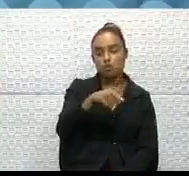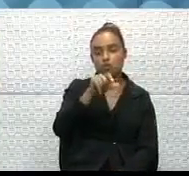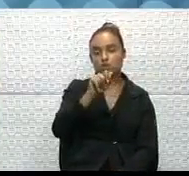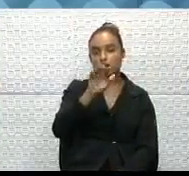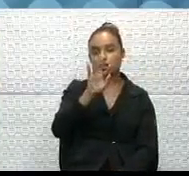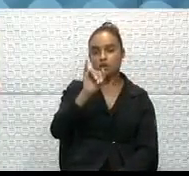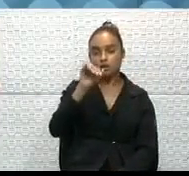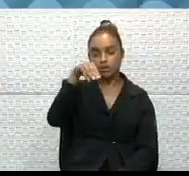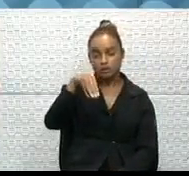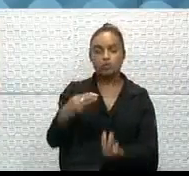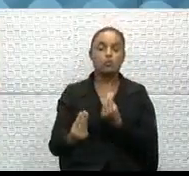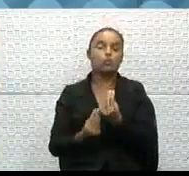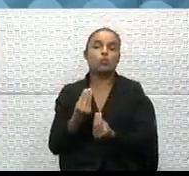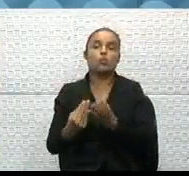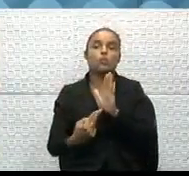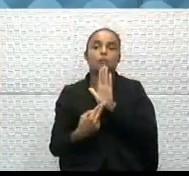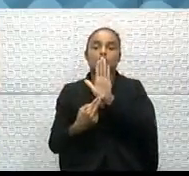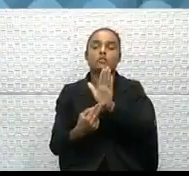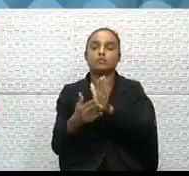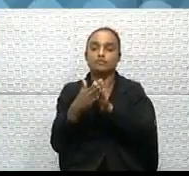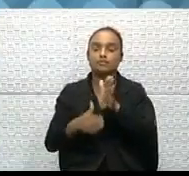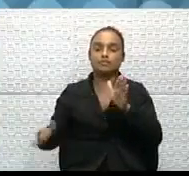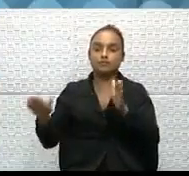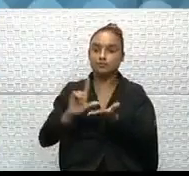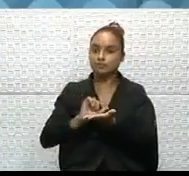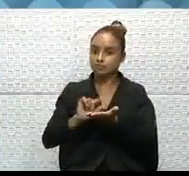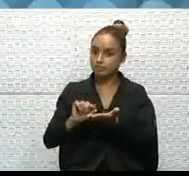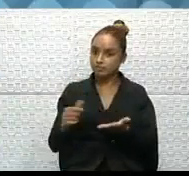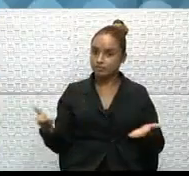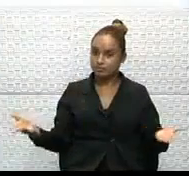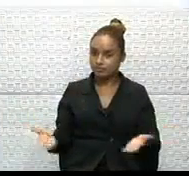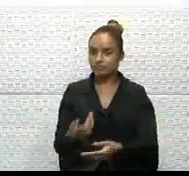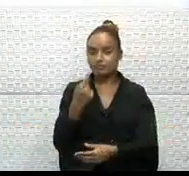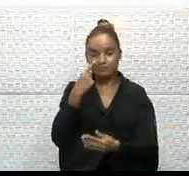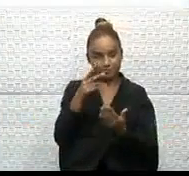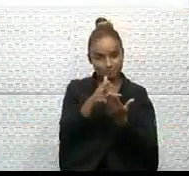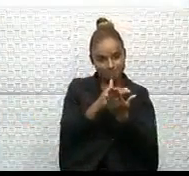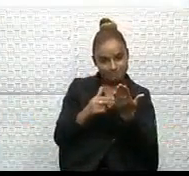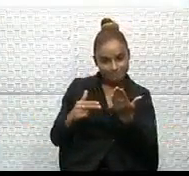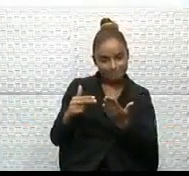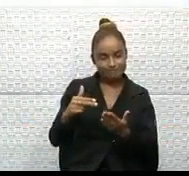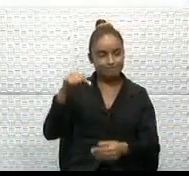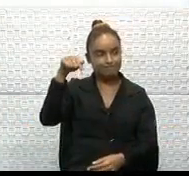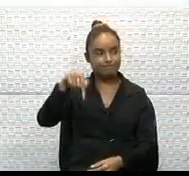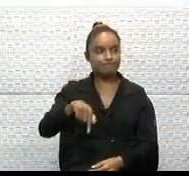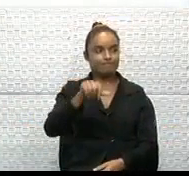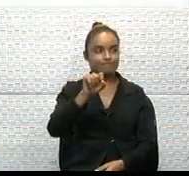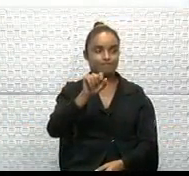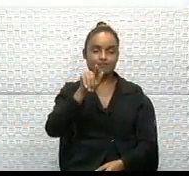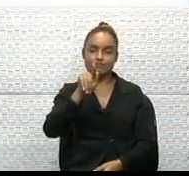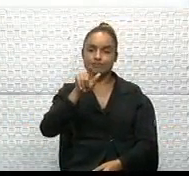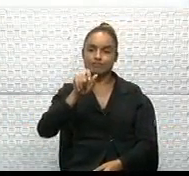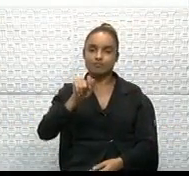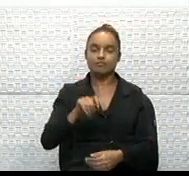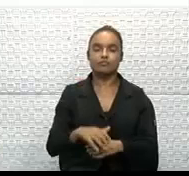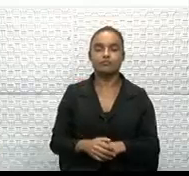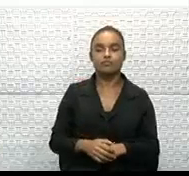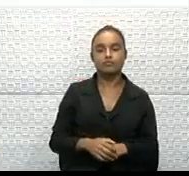como determiná-la, como representá-la graficamente. Agora acompanhe comigo no quadro a situação geradora de aprendizagem.